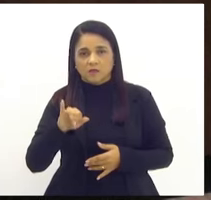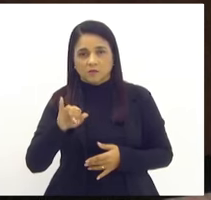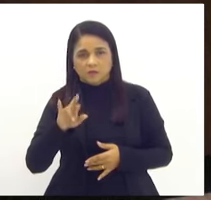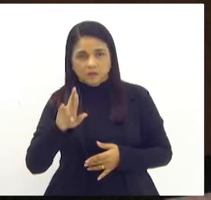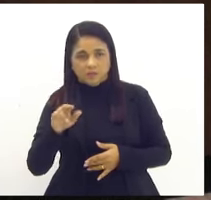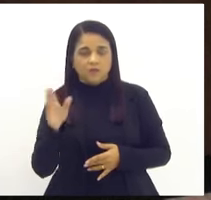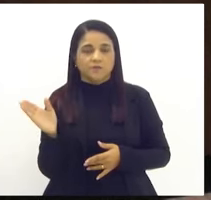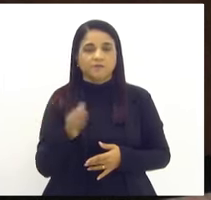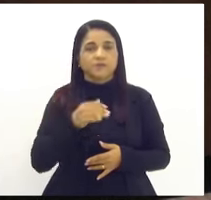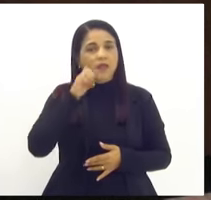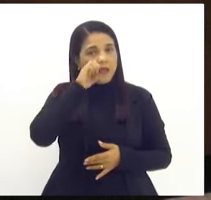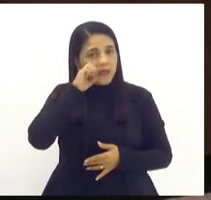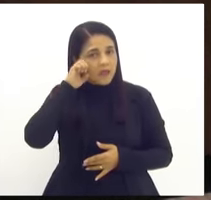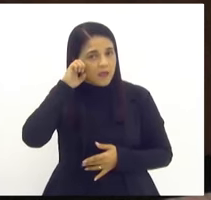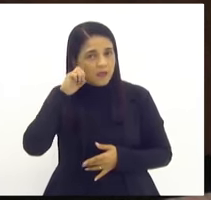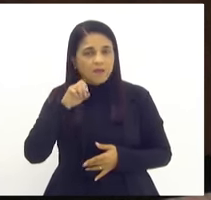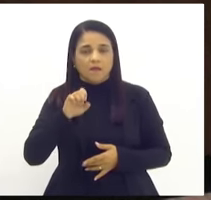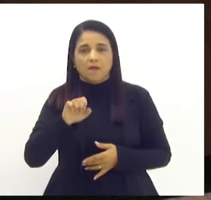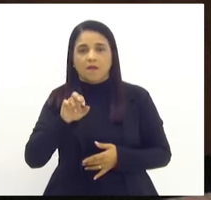deputada